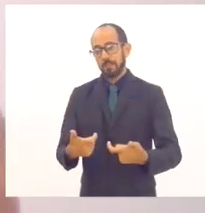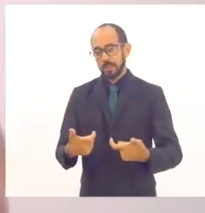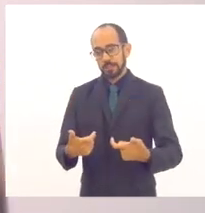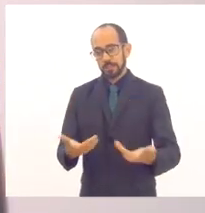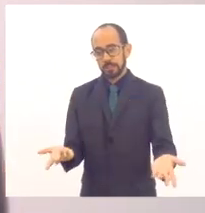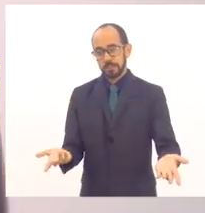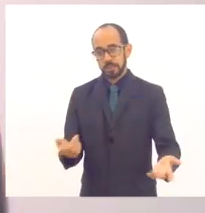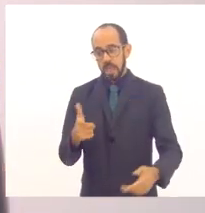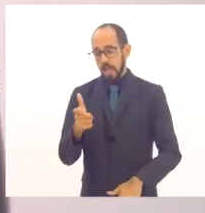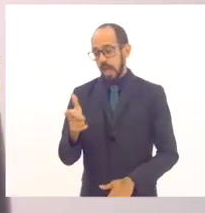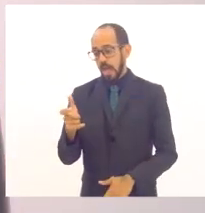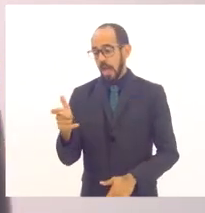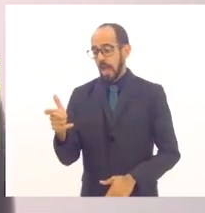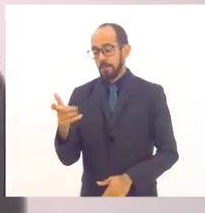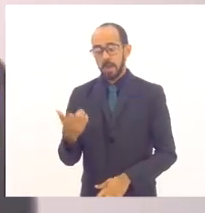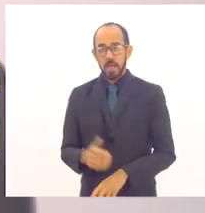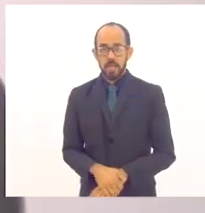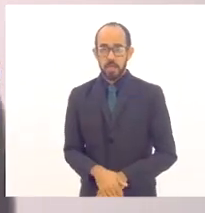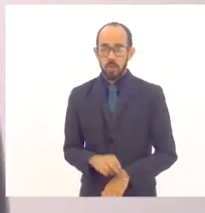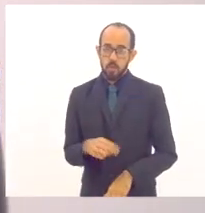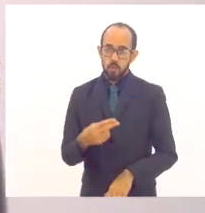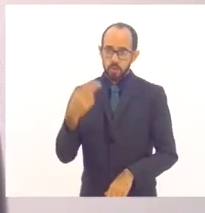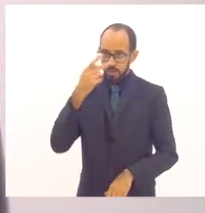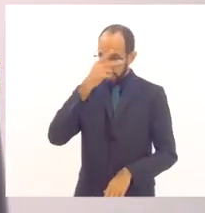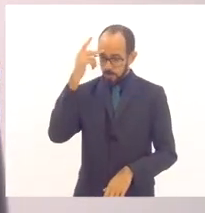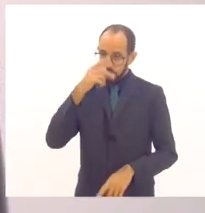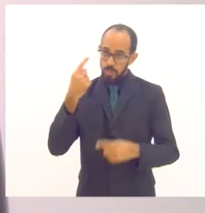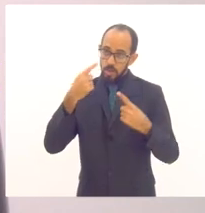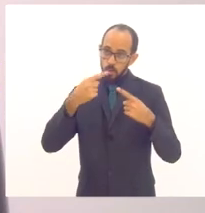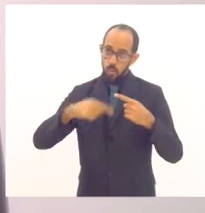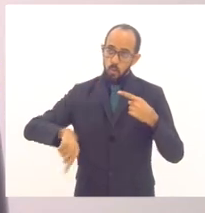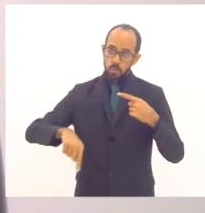ser das pessoas que atacam a capoeira.